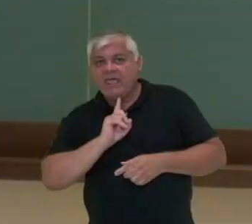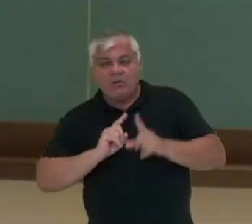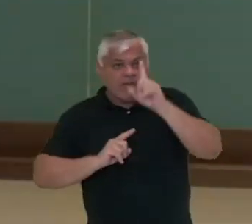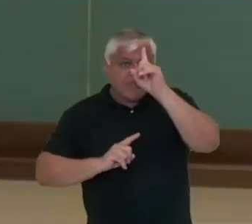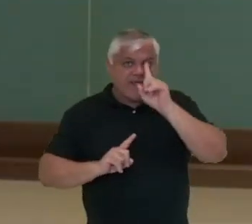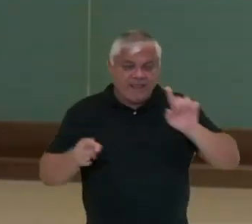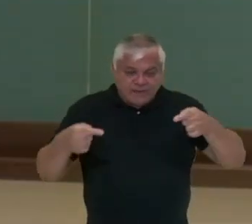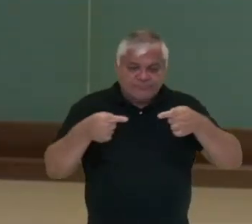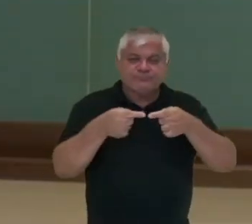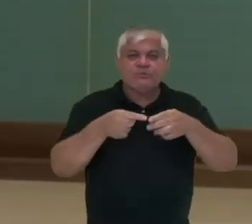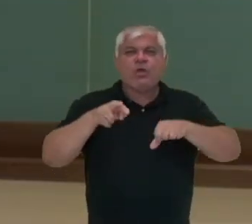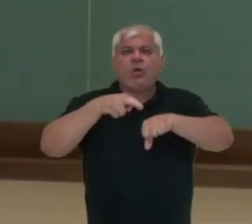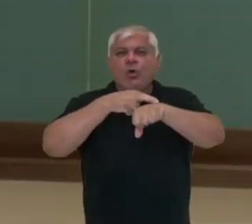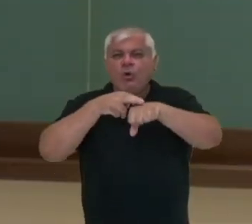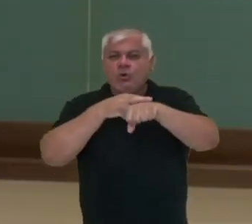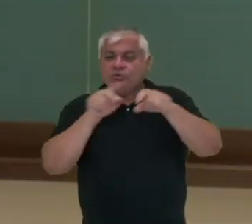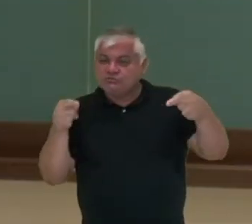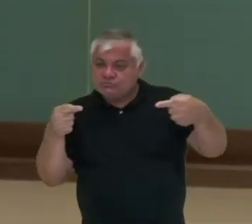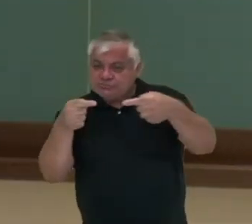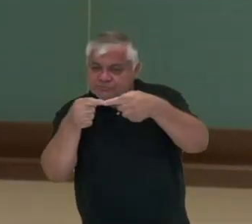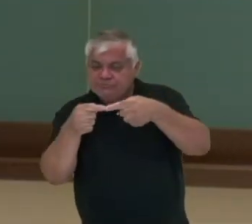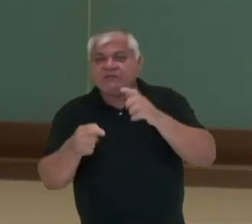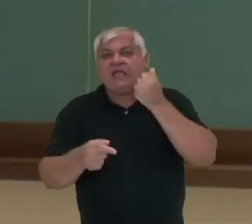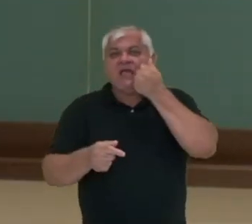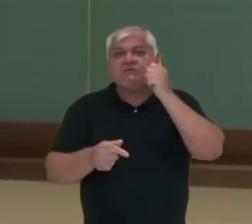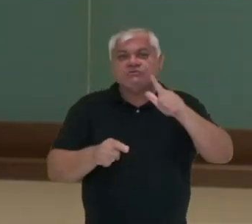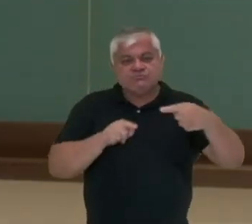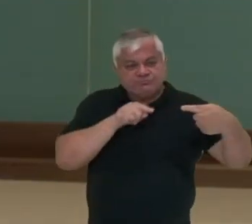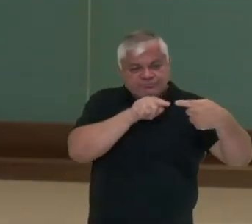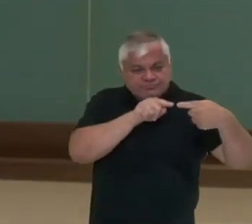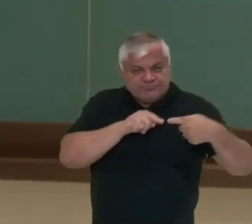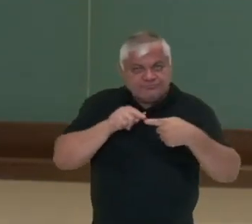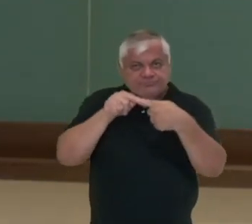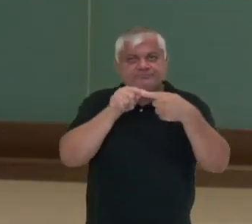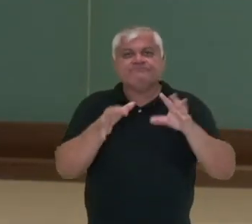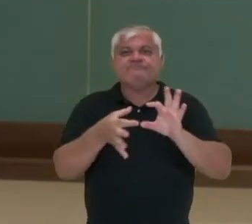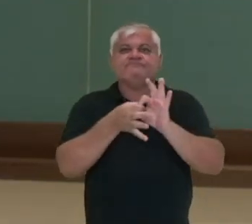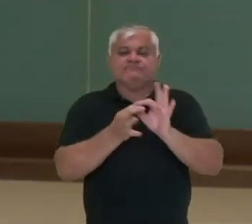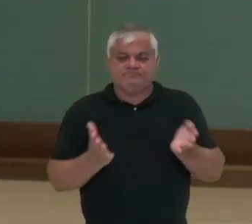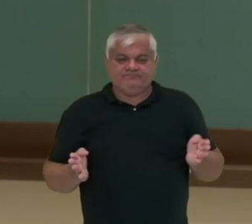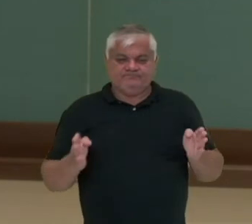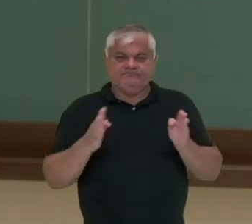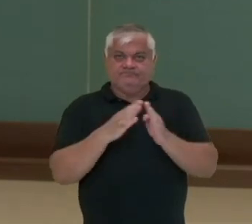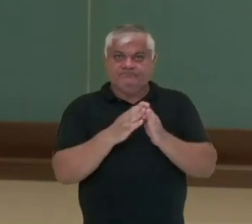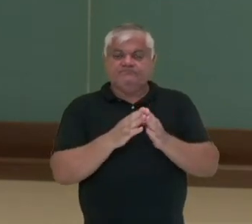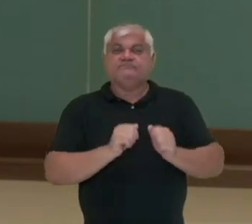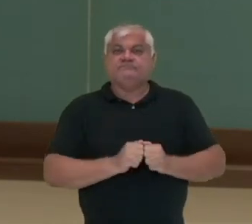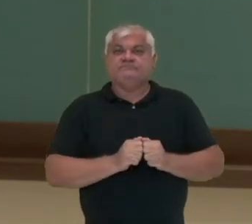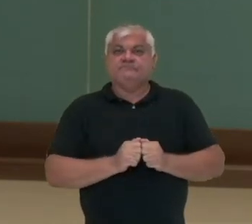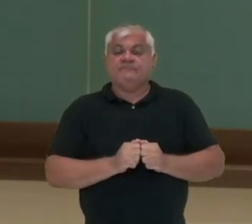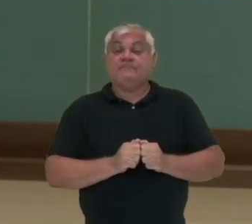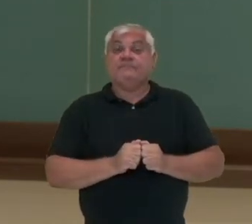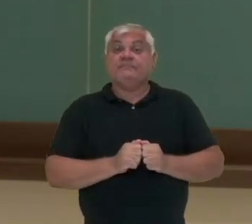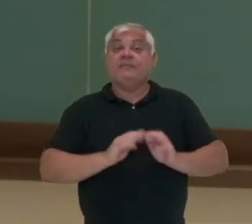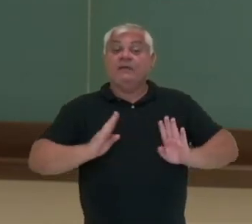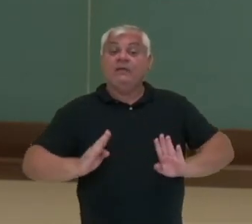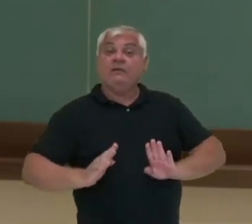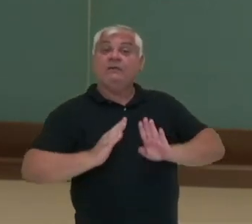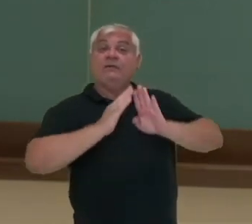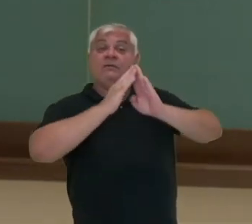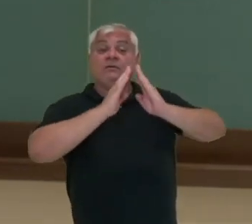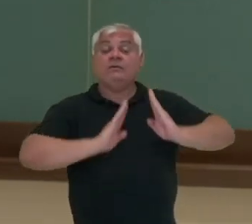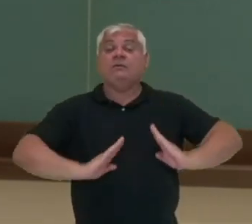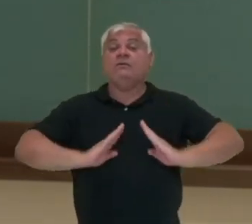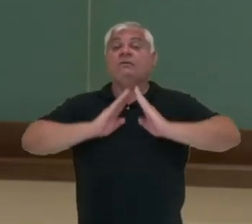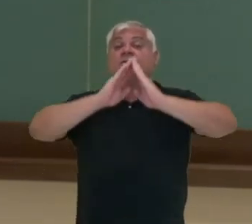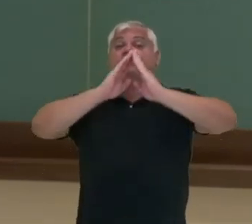amarelinho, roxinho com roxinho, azulzinho com azulzinho e assim vai, tá bom? E as pirâmides também têm as suas características, ou seja, ela